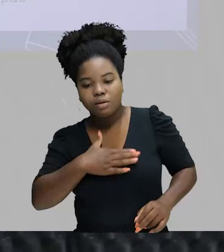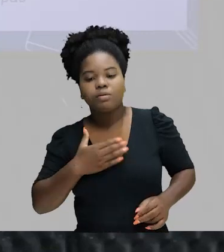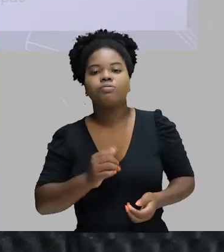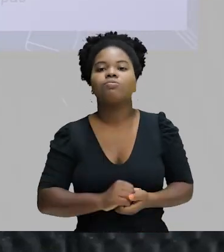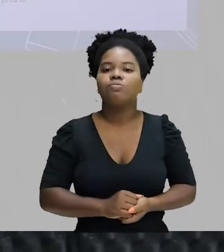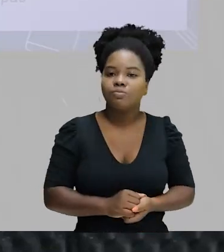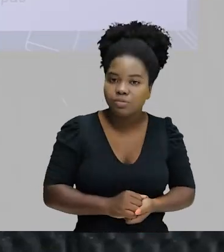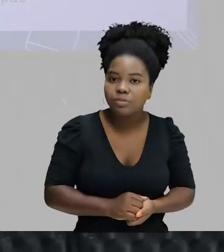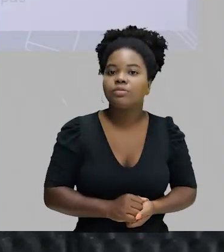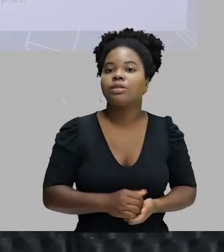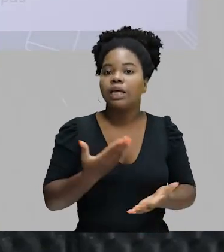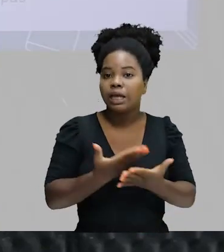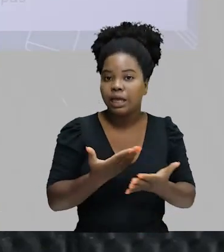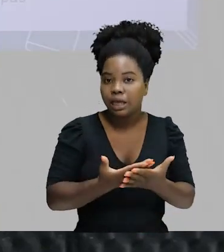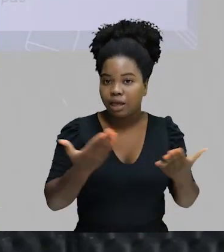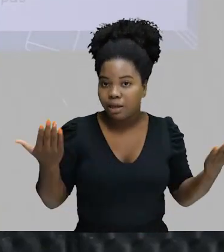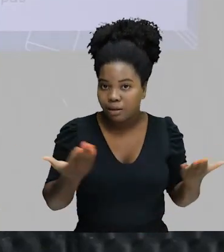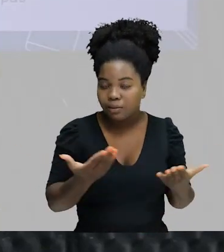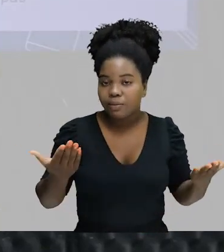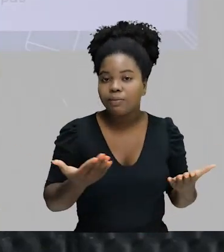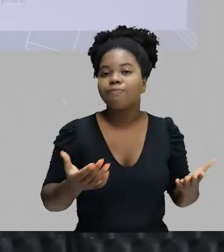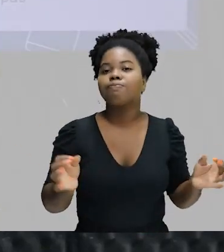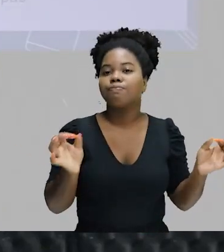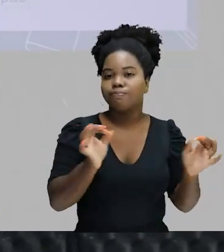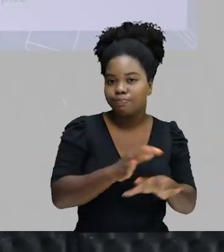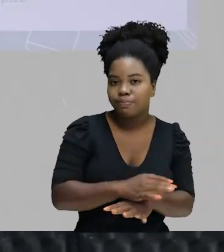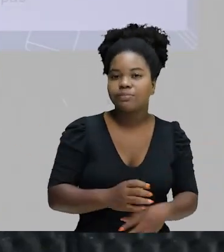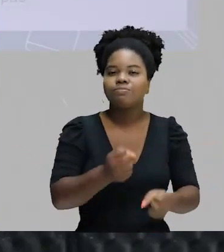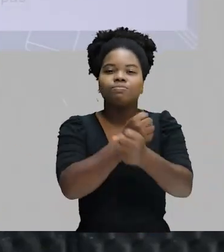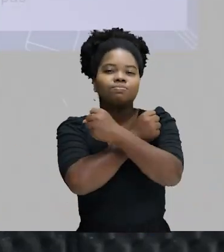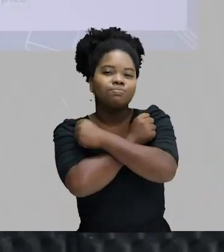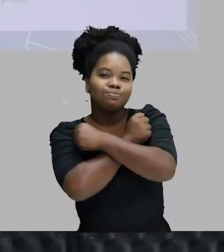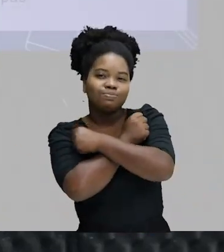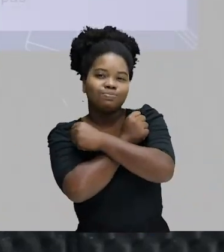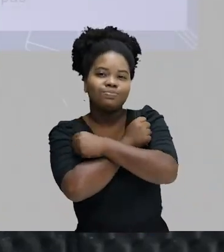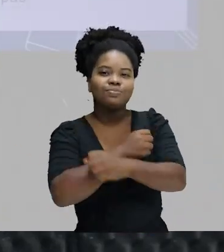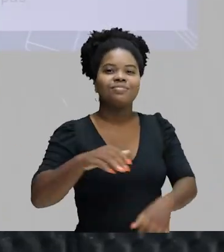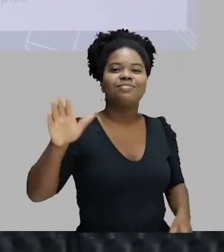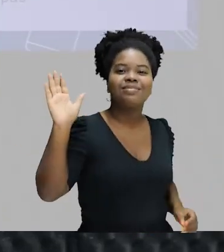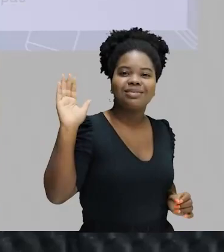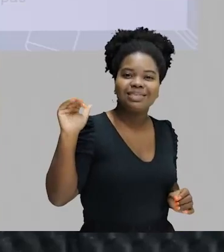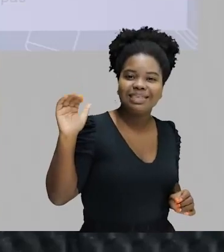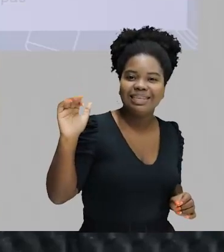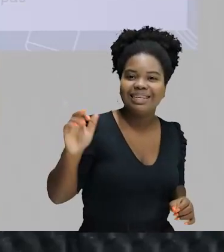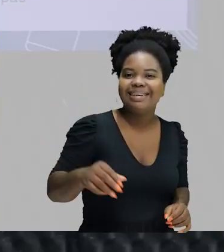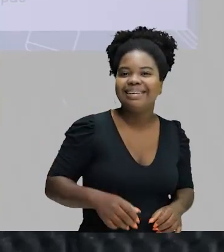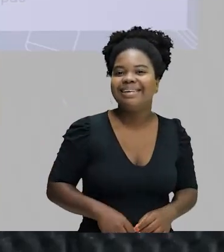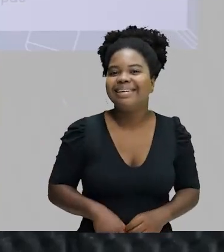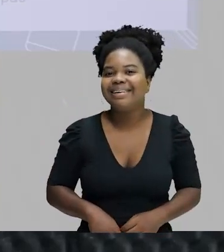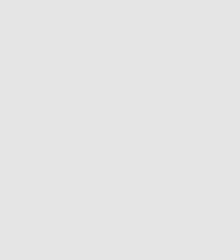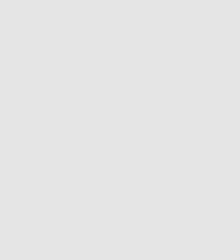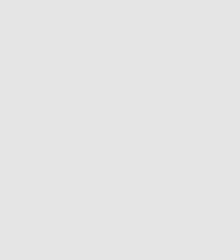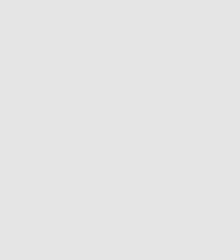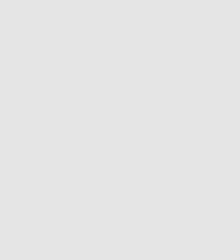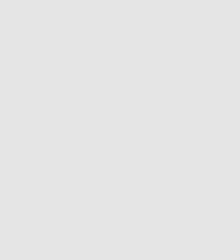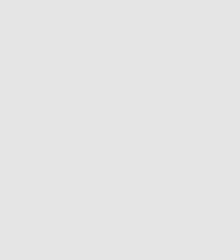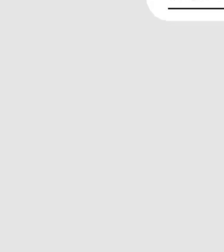sobre os polímeros. Vou ficando por aqui. Um forte abraço, turma. Ó. Valeu!